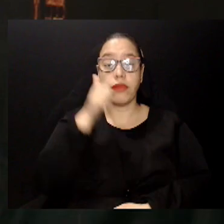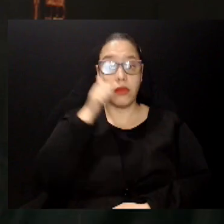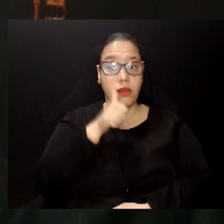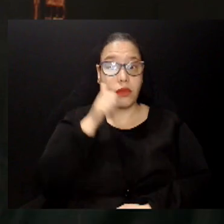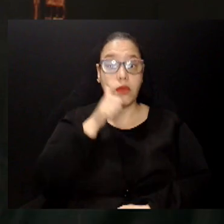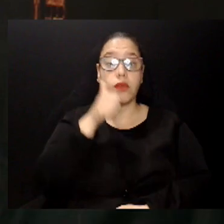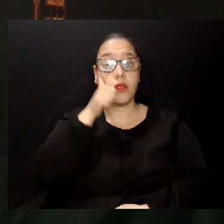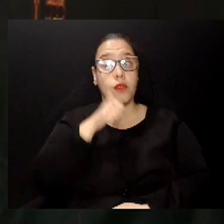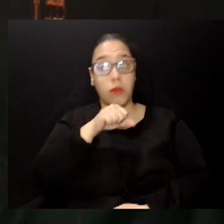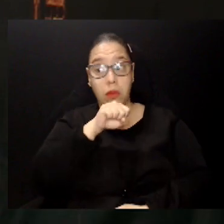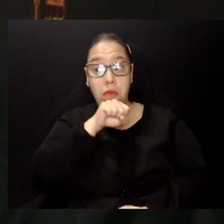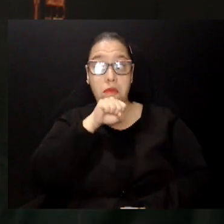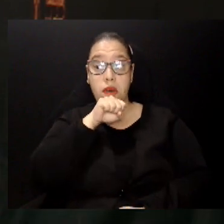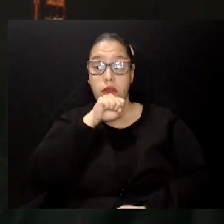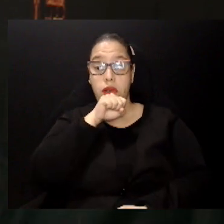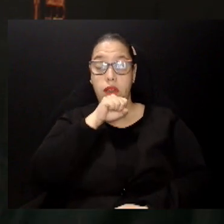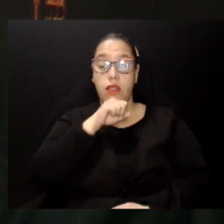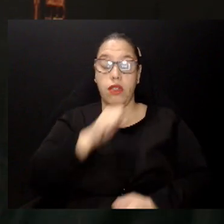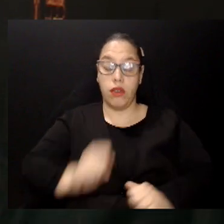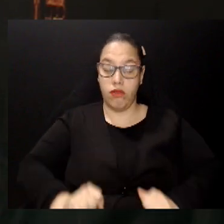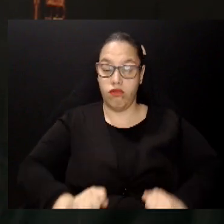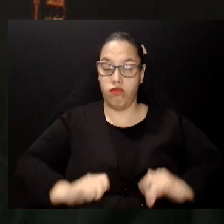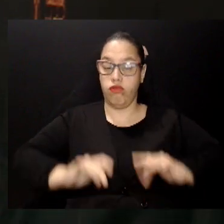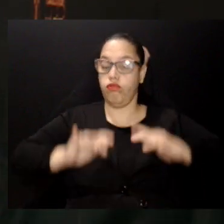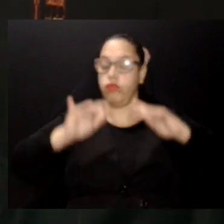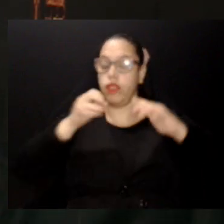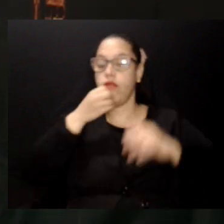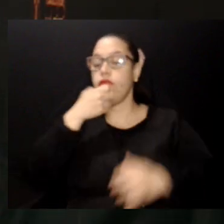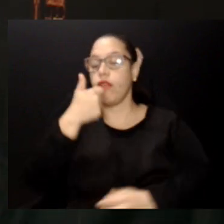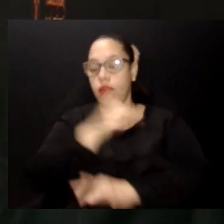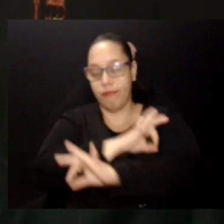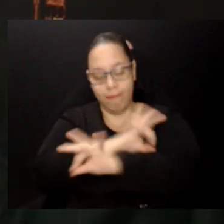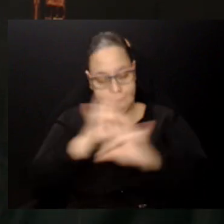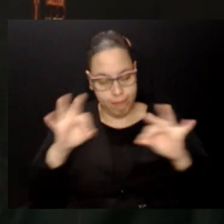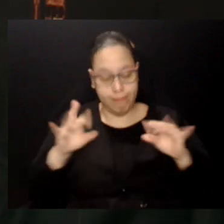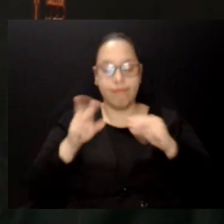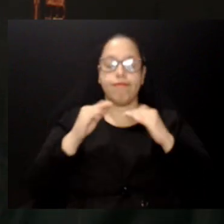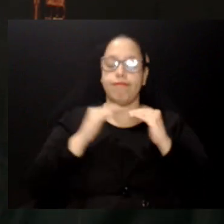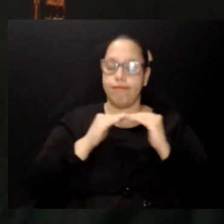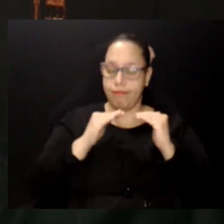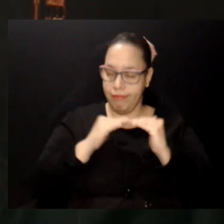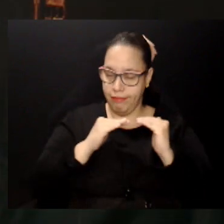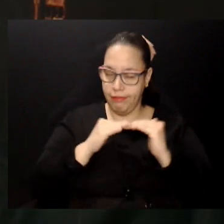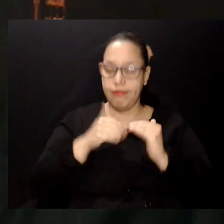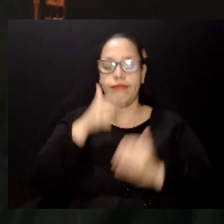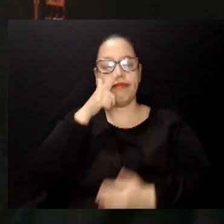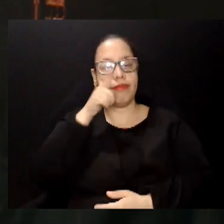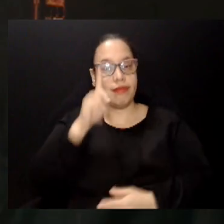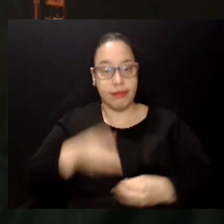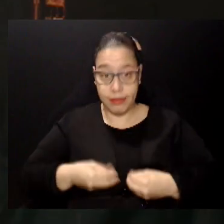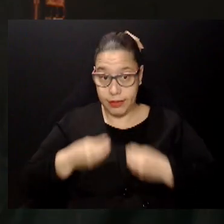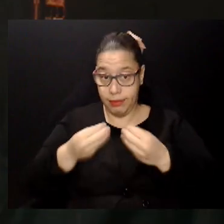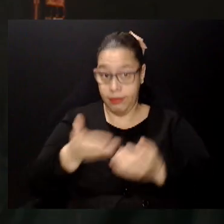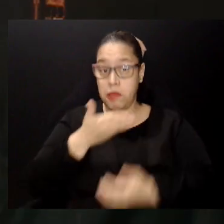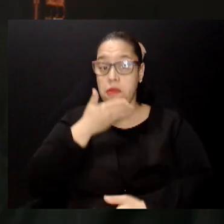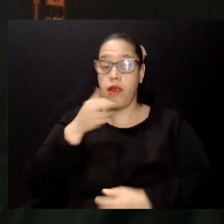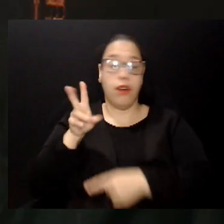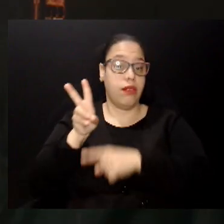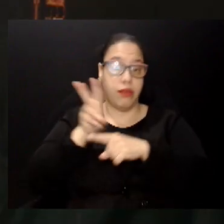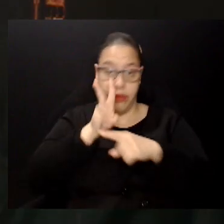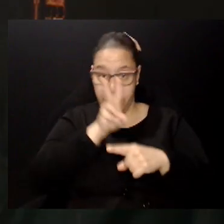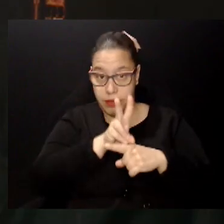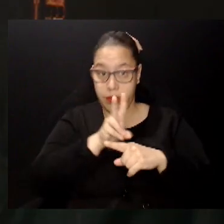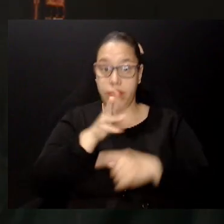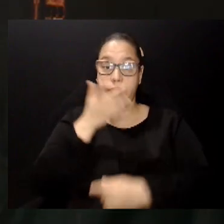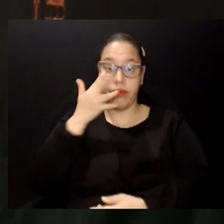porque a gente transborda, e se você está bem consigo, você com certeza vai conseguir oferecer um cuidado maravilhoso para a sua criança.